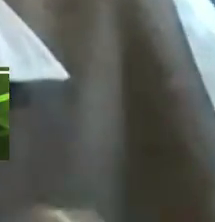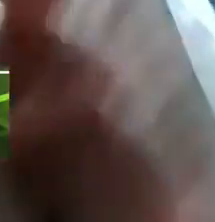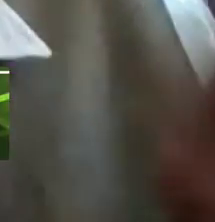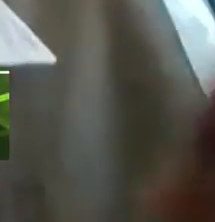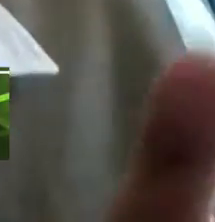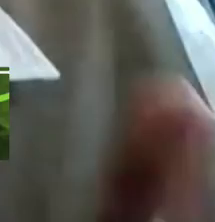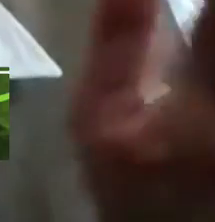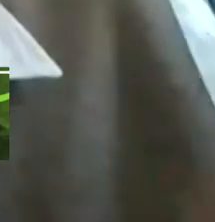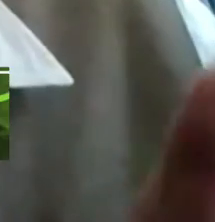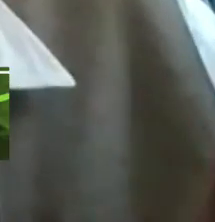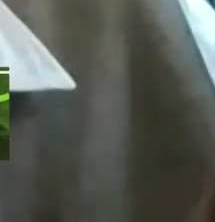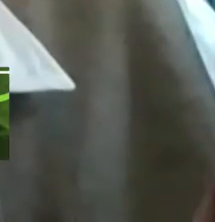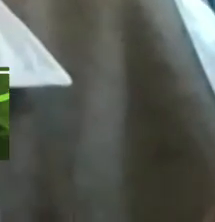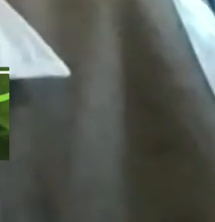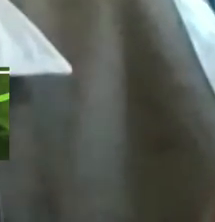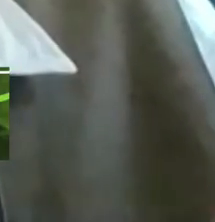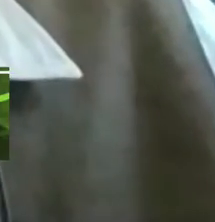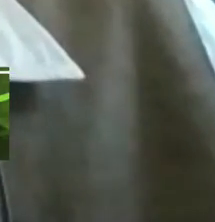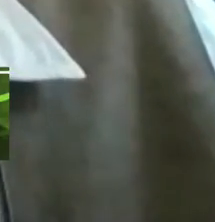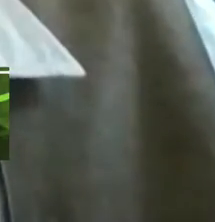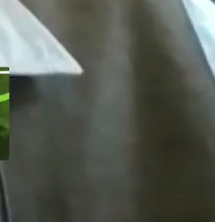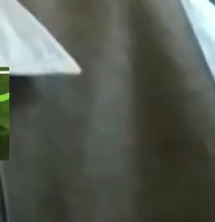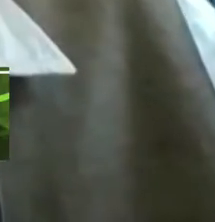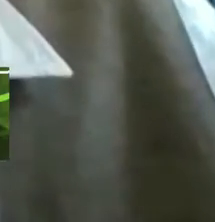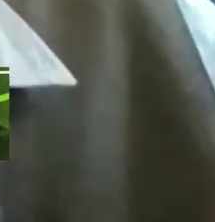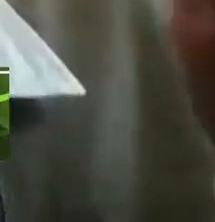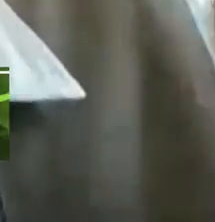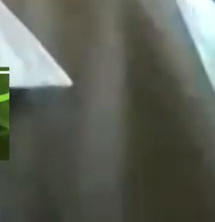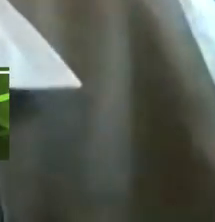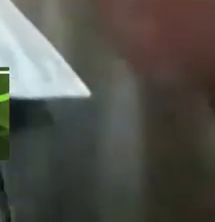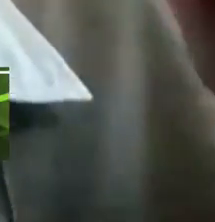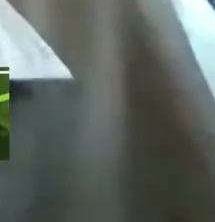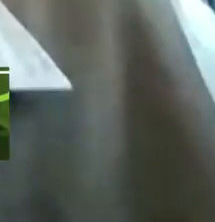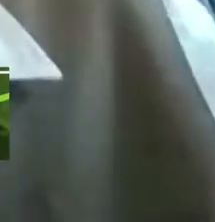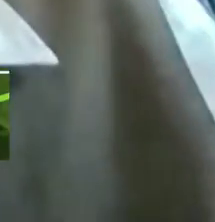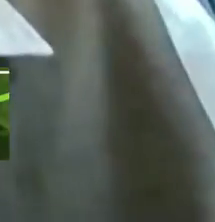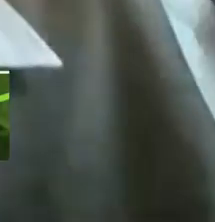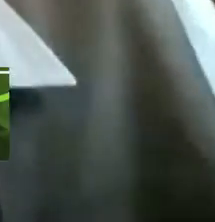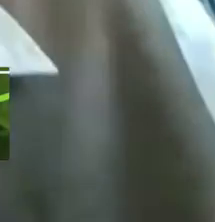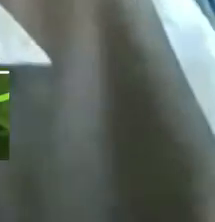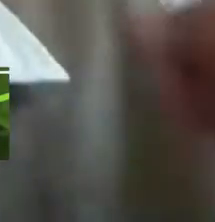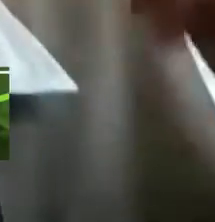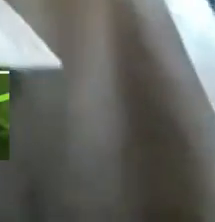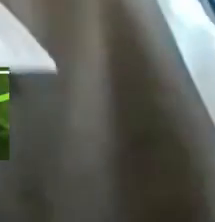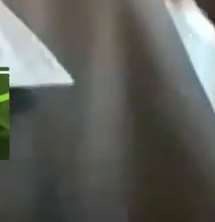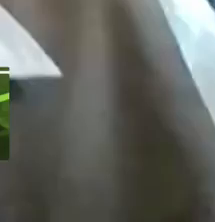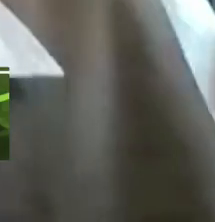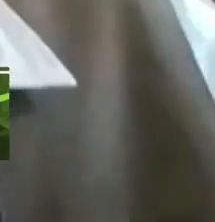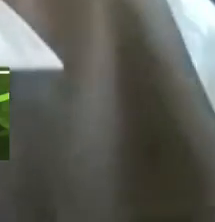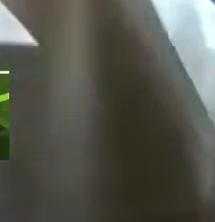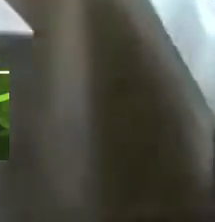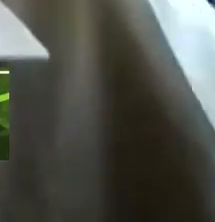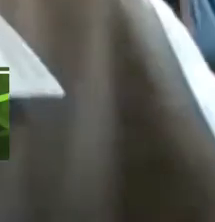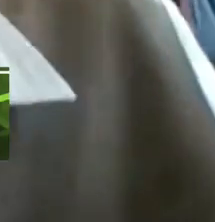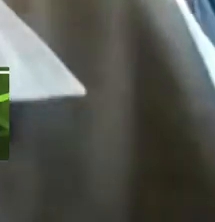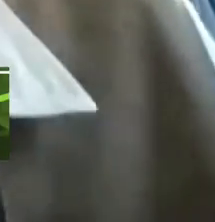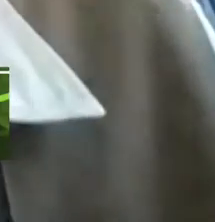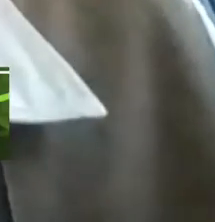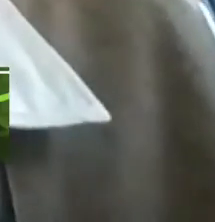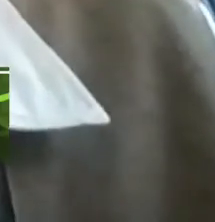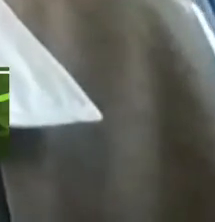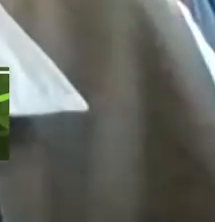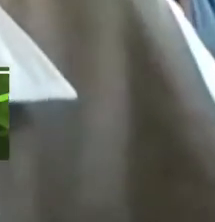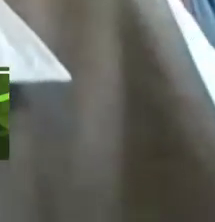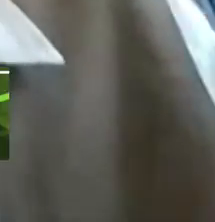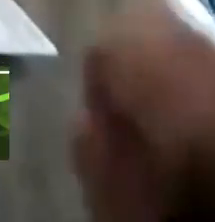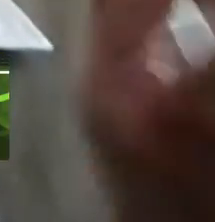se você deixar nesse país as leis se convertem em alimento de cupim na gaveta dos burocratas e dos poderosos de